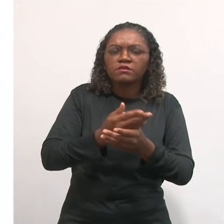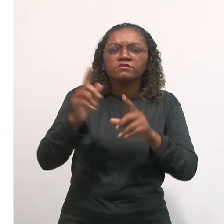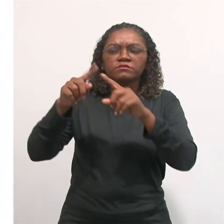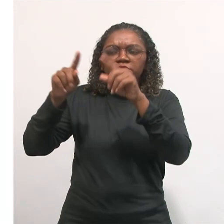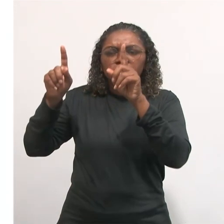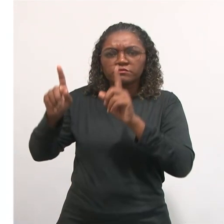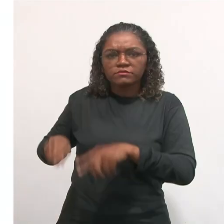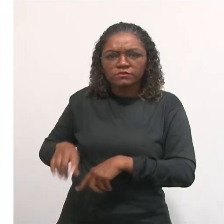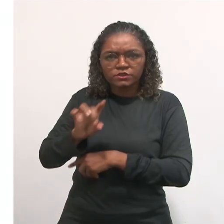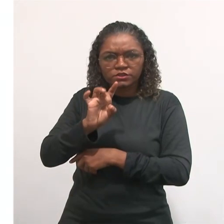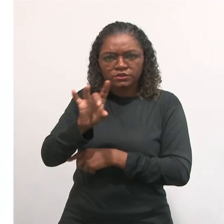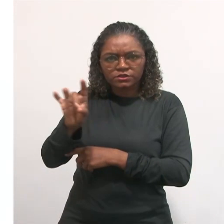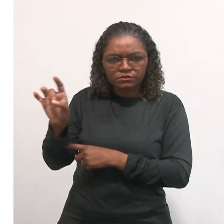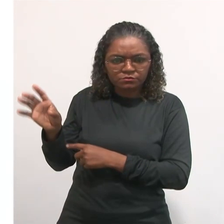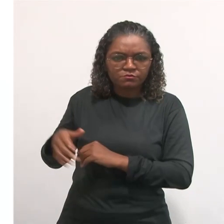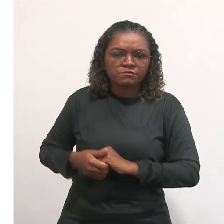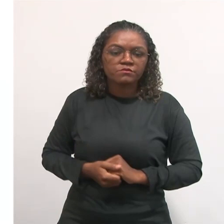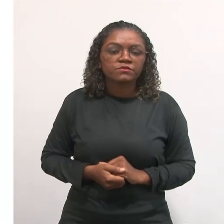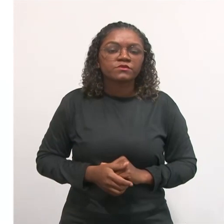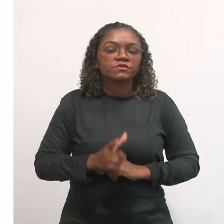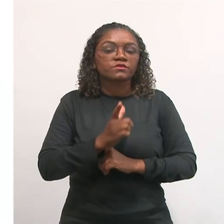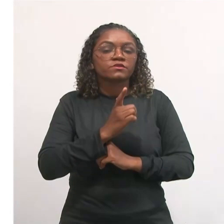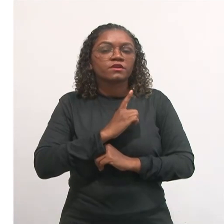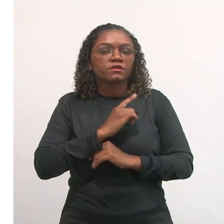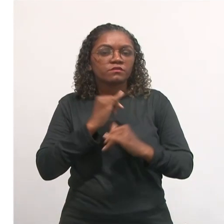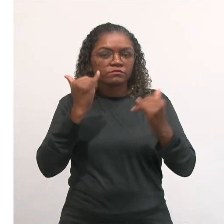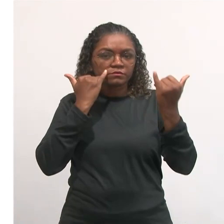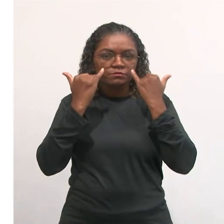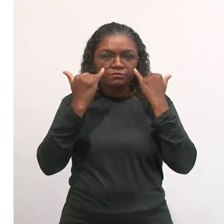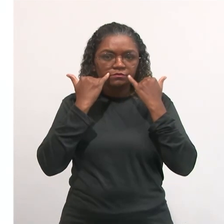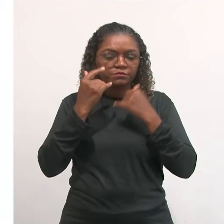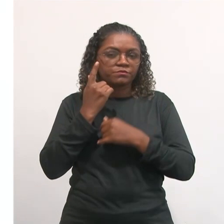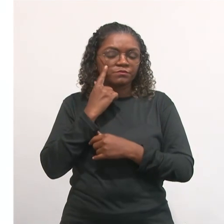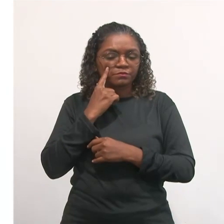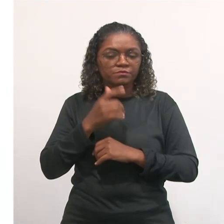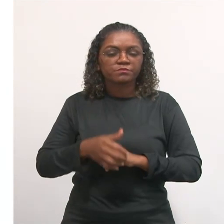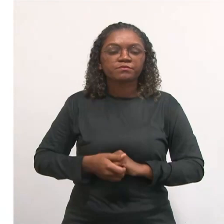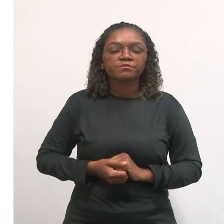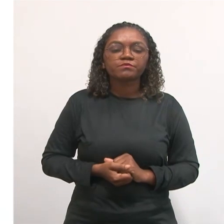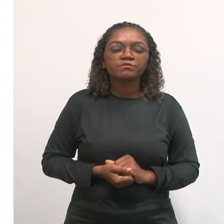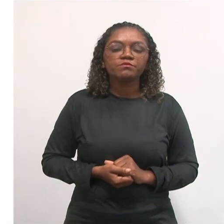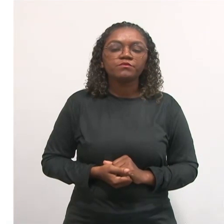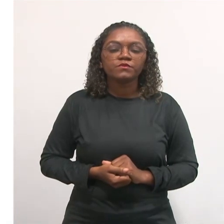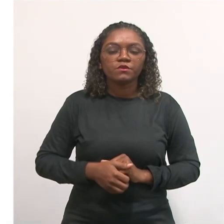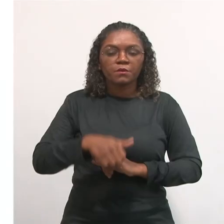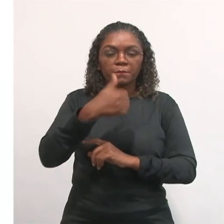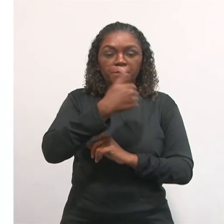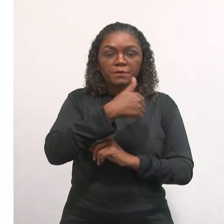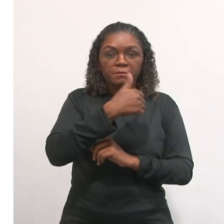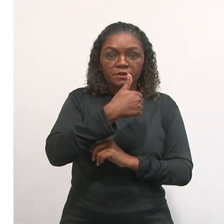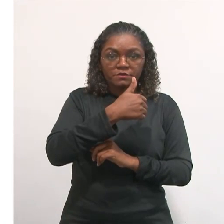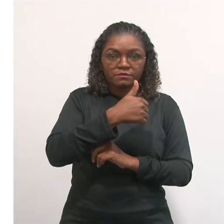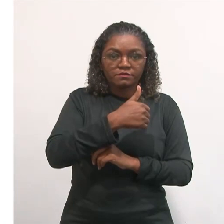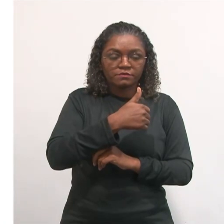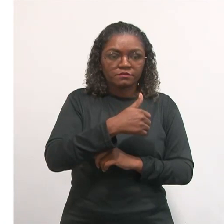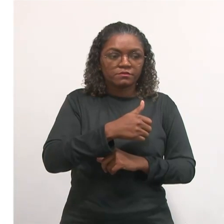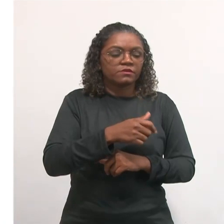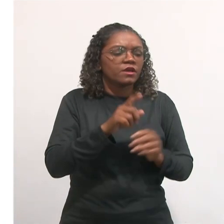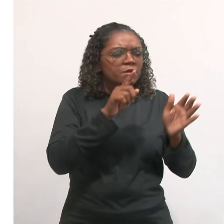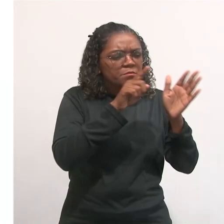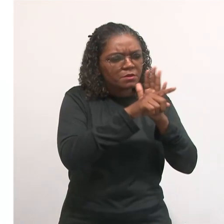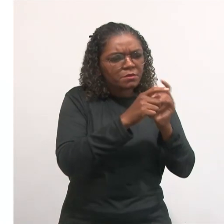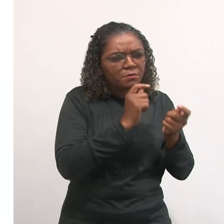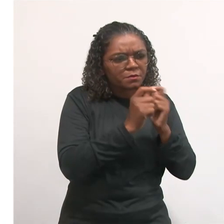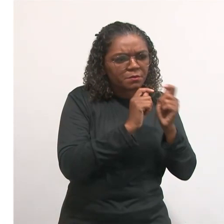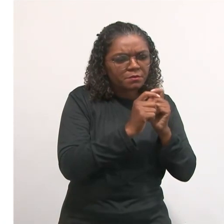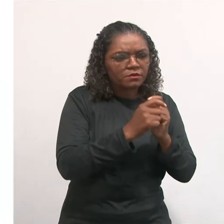por servidor, teve-se os seguintes dados. Olha, foi levantado. Então, no primeiro servidor foram 40. Entrevistou o primeiro. Quantos processos você